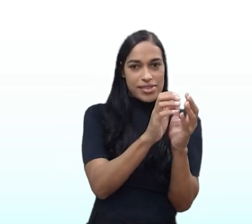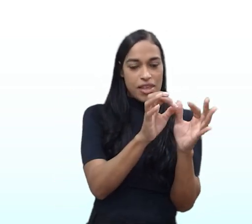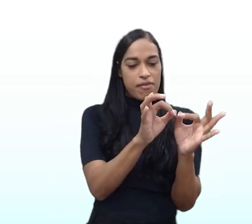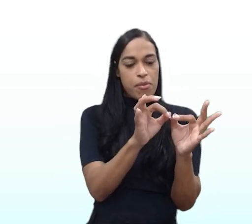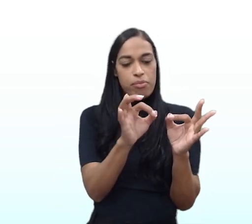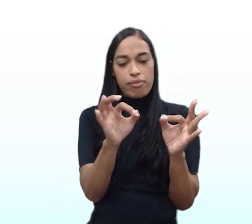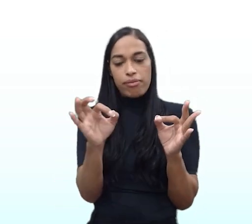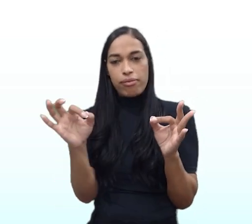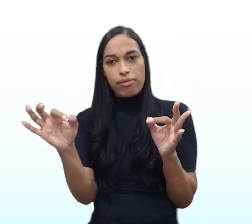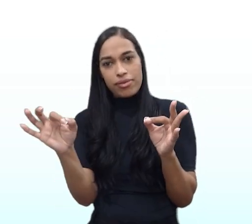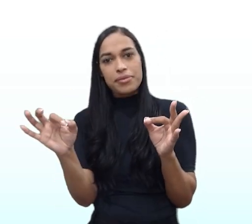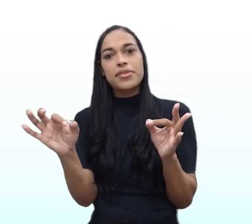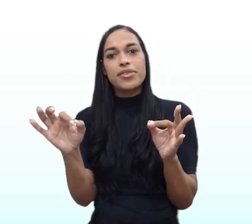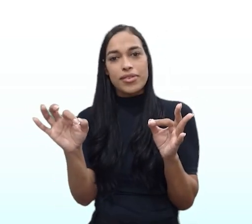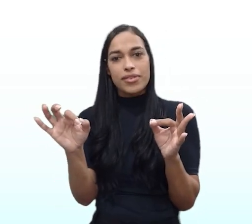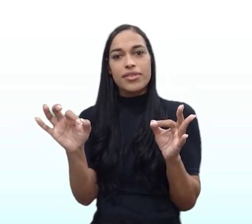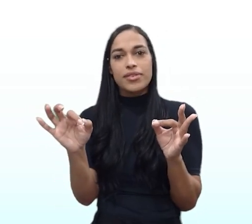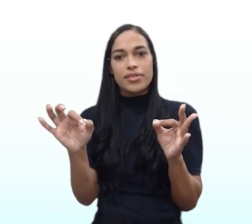Recife e